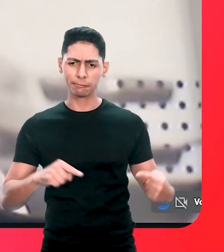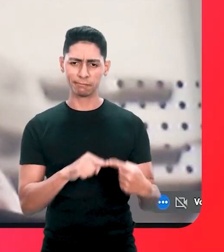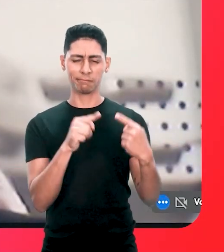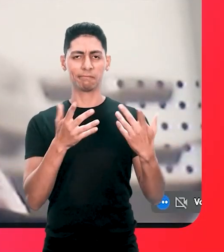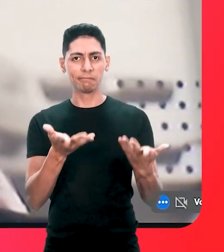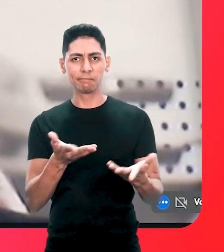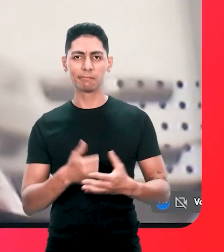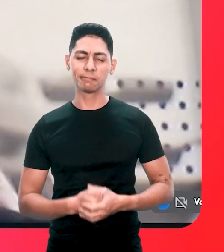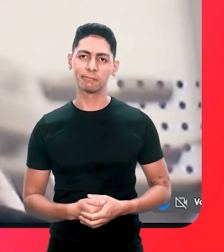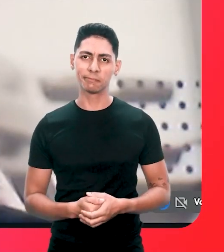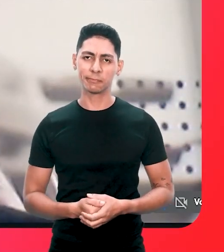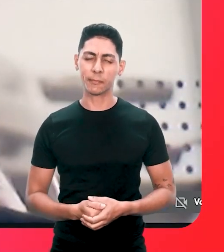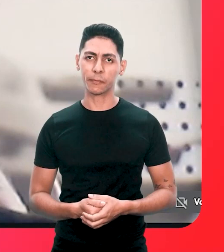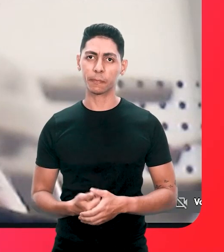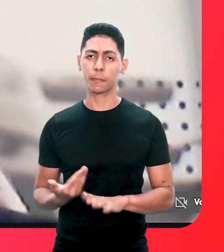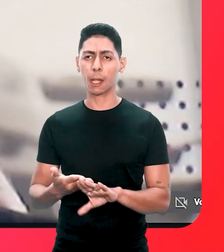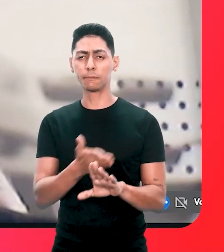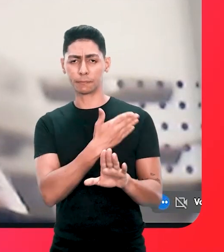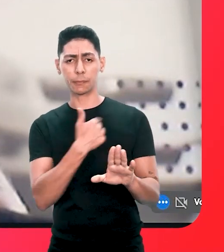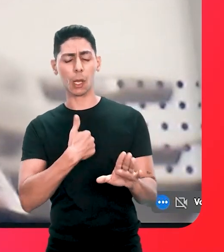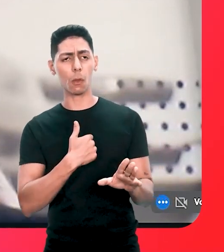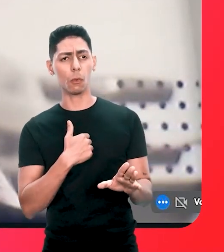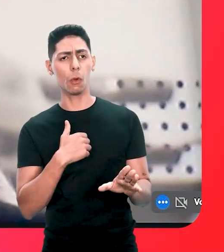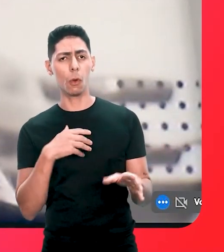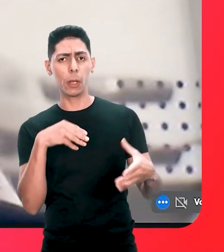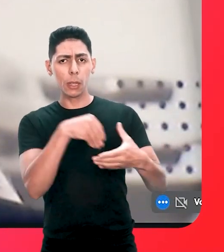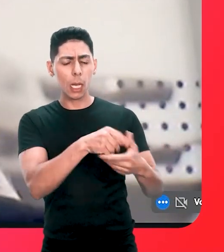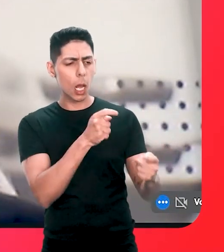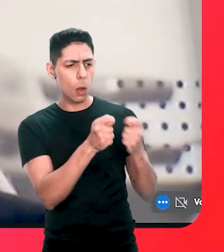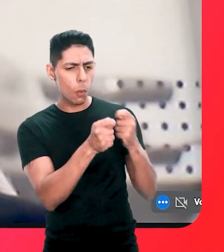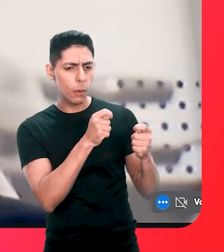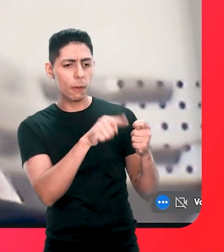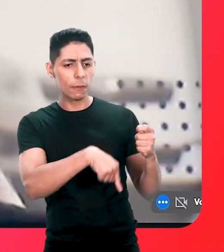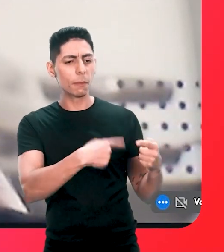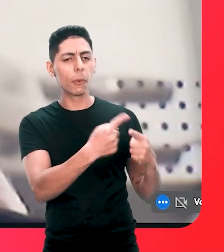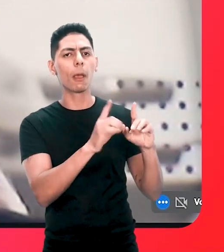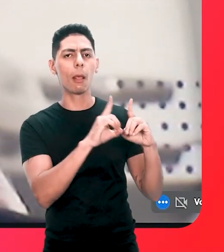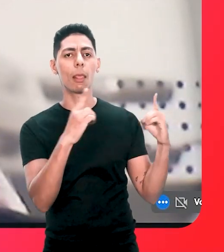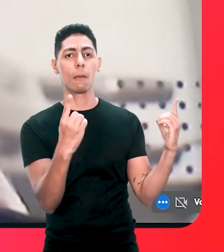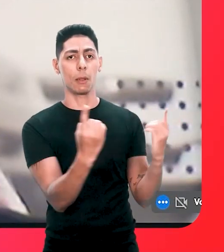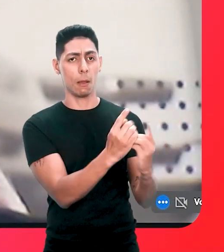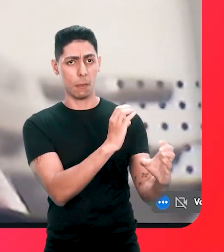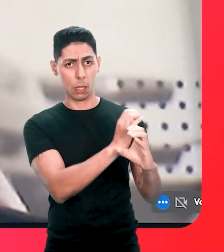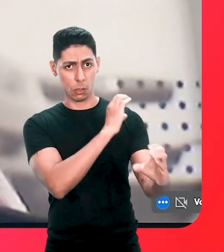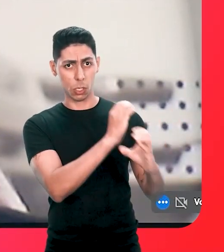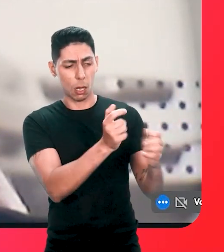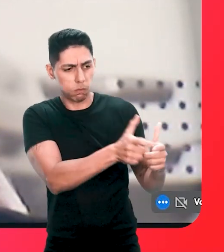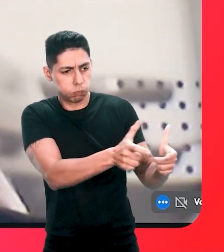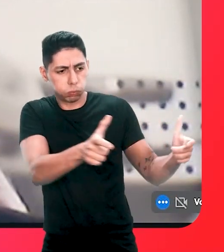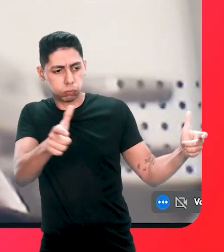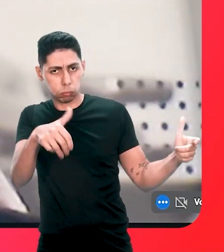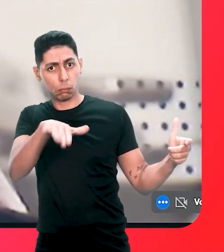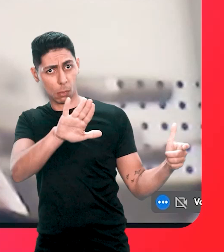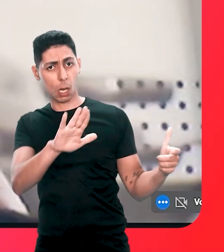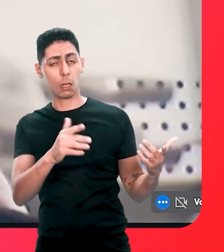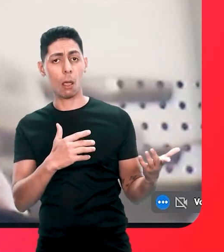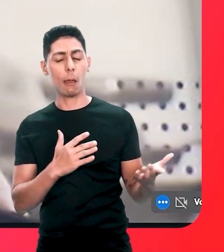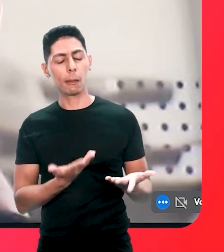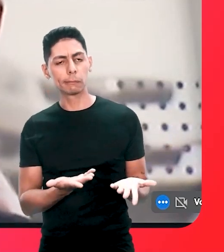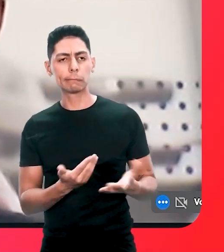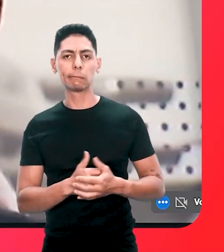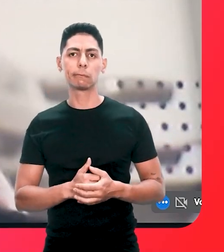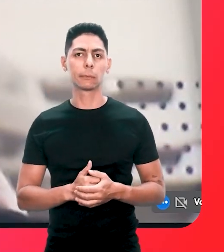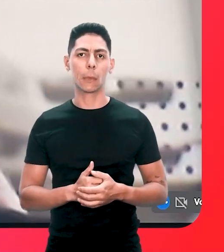Eu fiz uma entrevista que houve uma ampliação desse departamento de engenharia, e aí, na